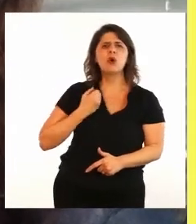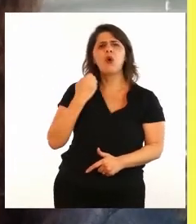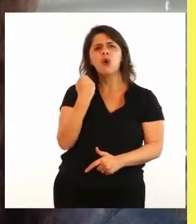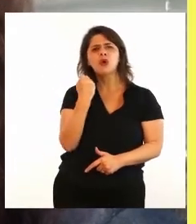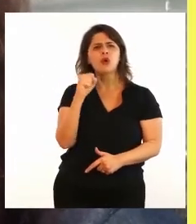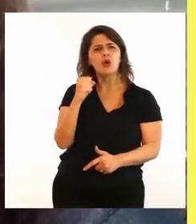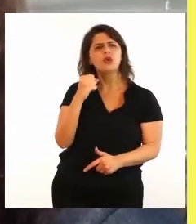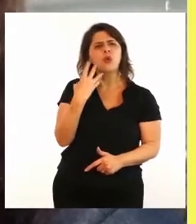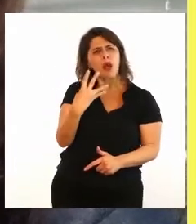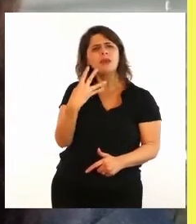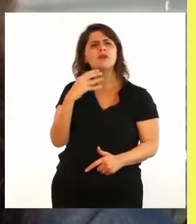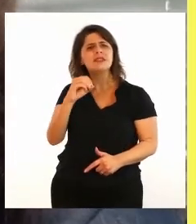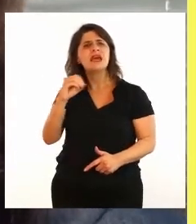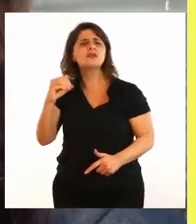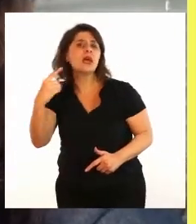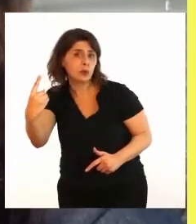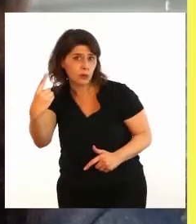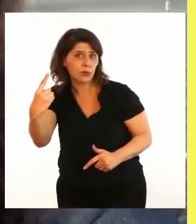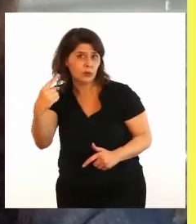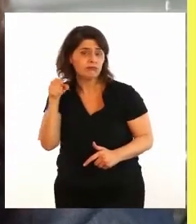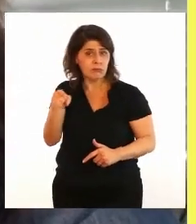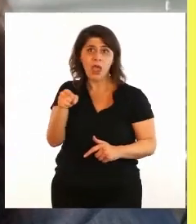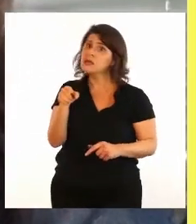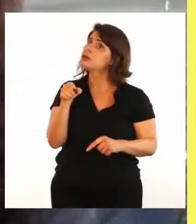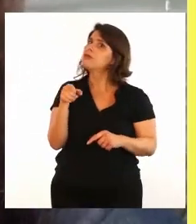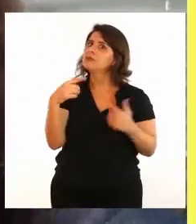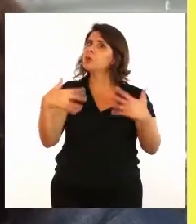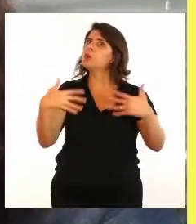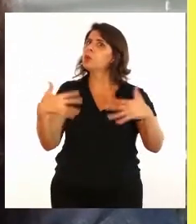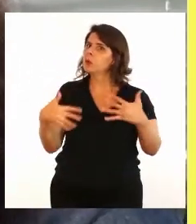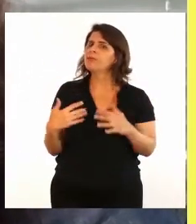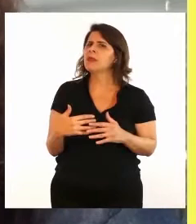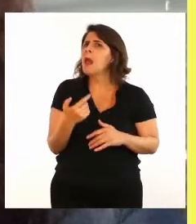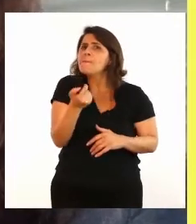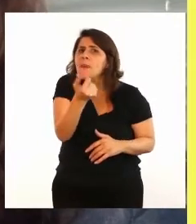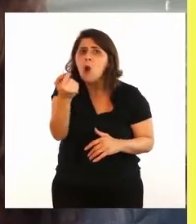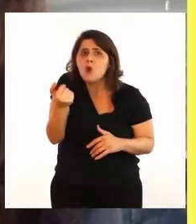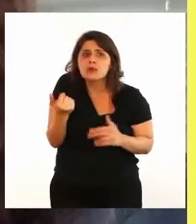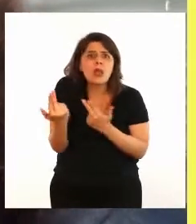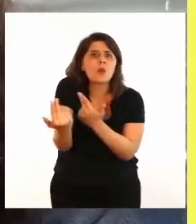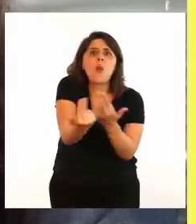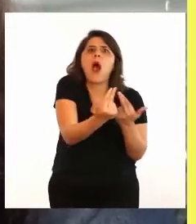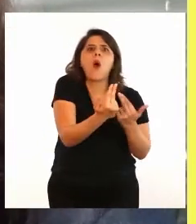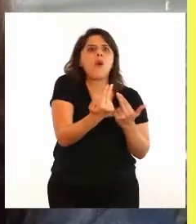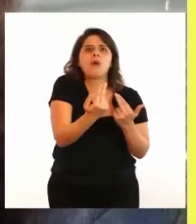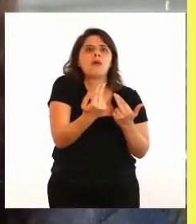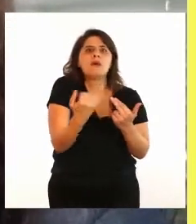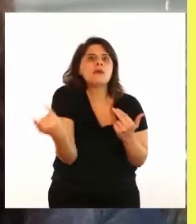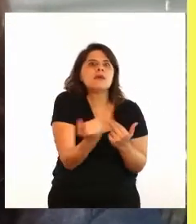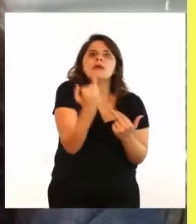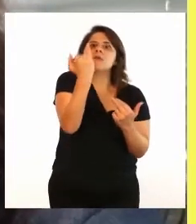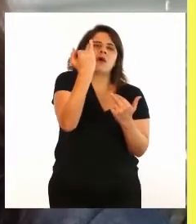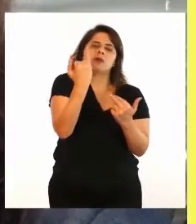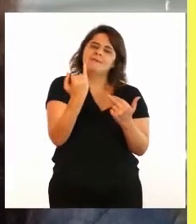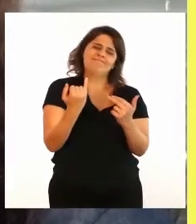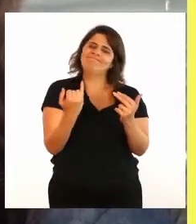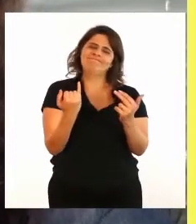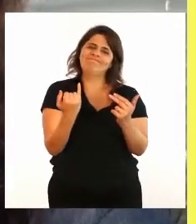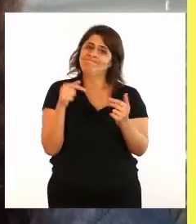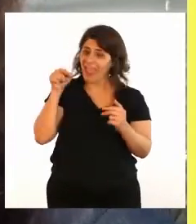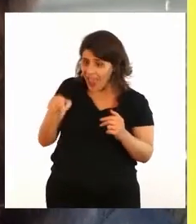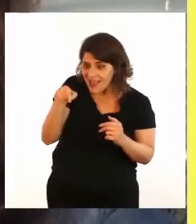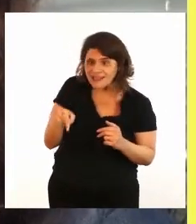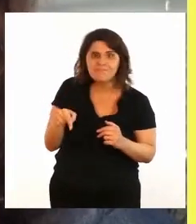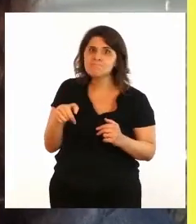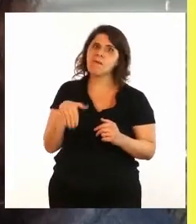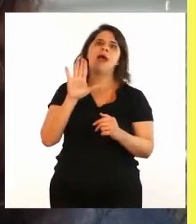cogitado, é muito importante para a ciência. E então, são poucos que são importantes, têm uma importância científica,